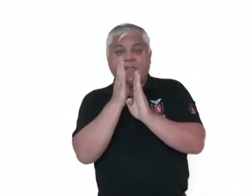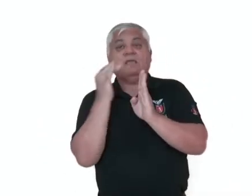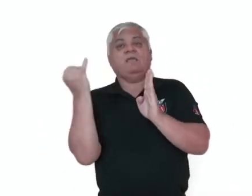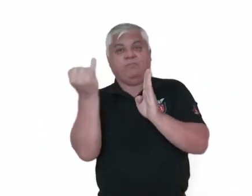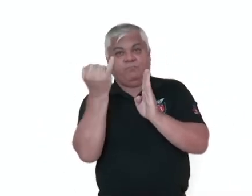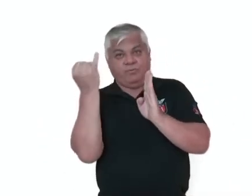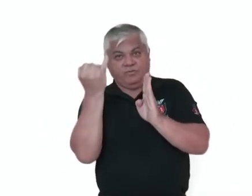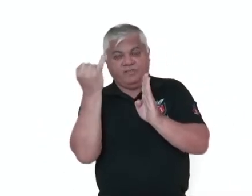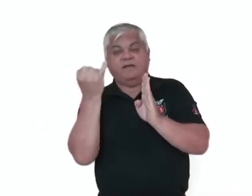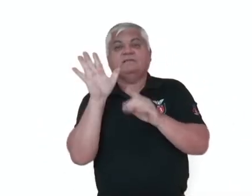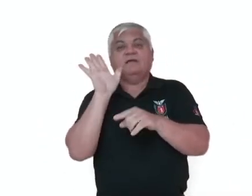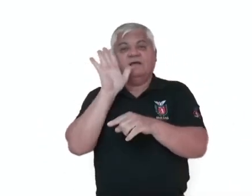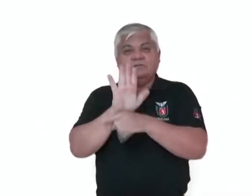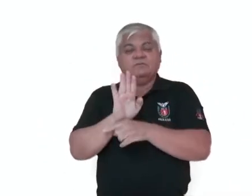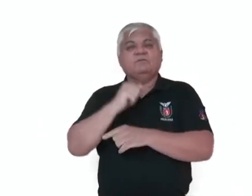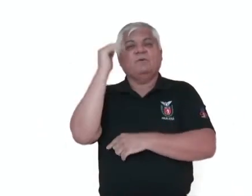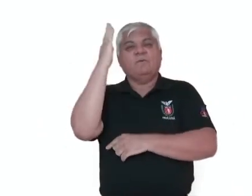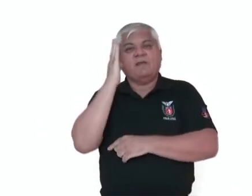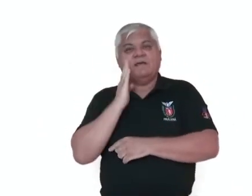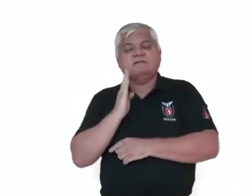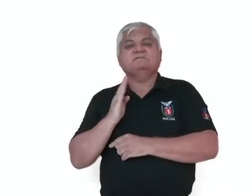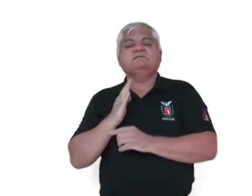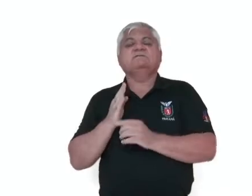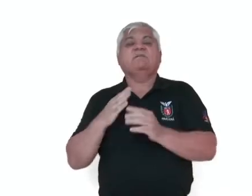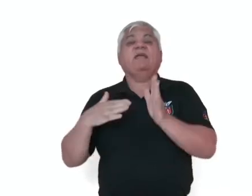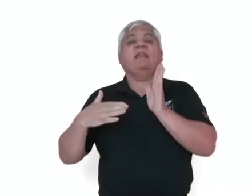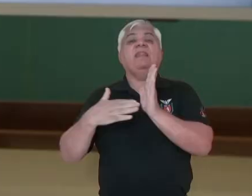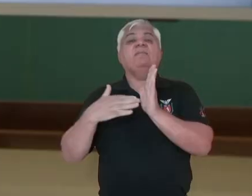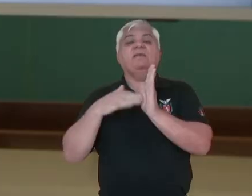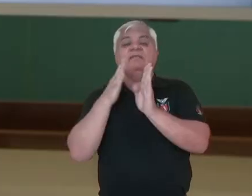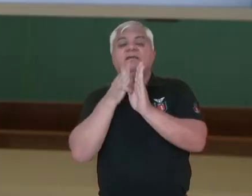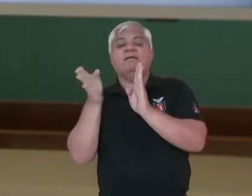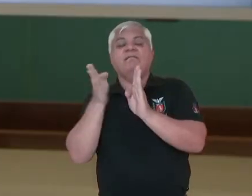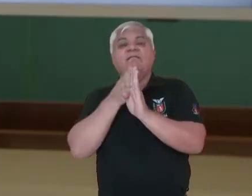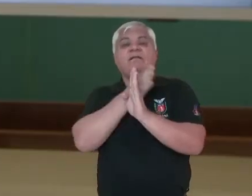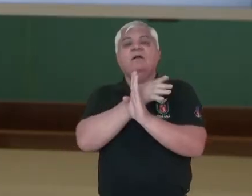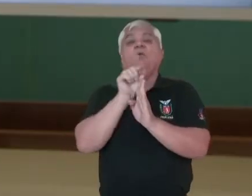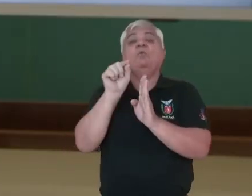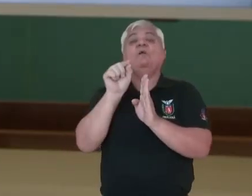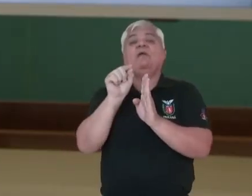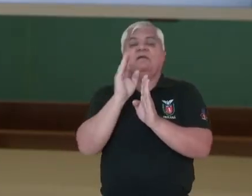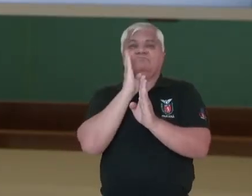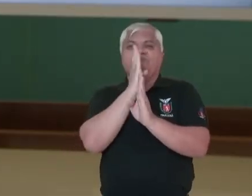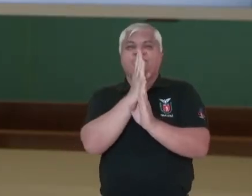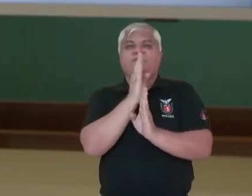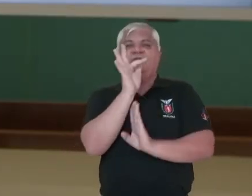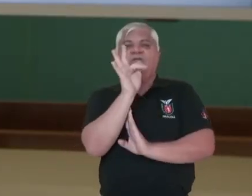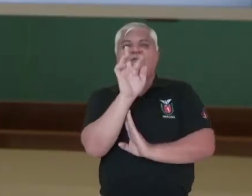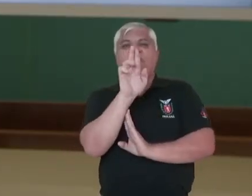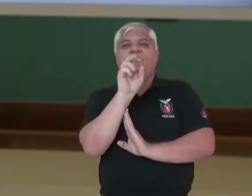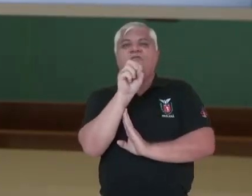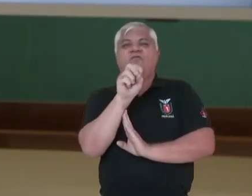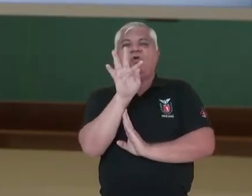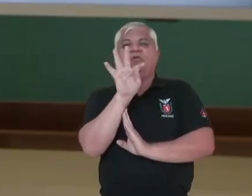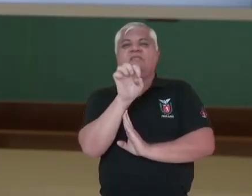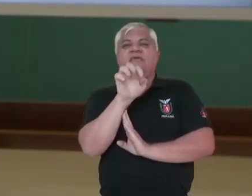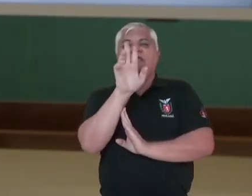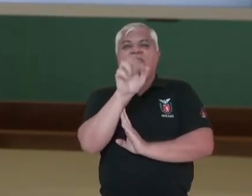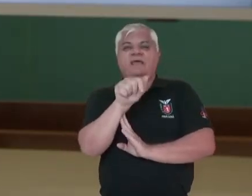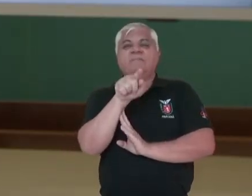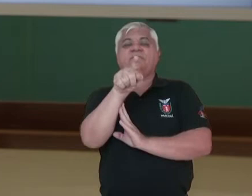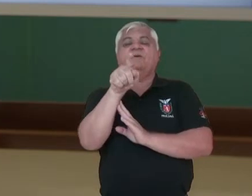para a formação e para a delimitação do Brasil, para estabelecer as fronteiras do Brasil. Explique